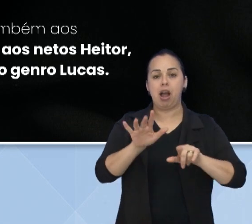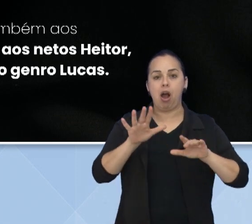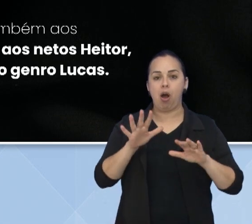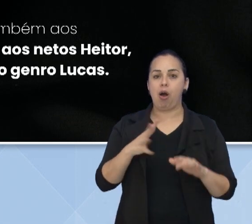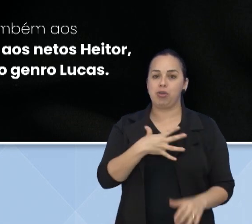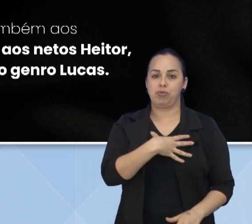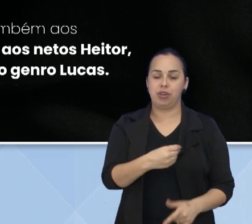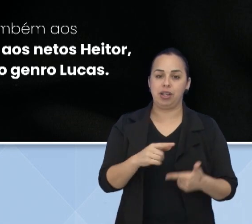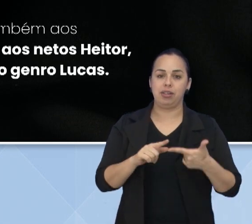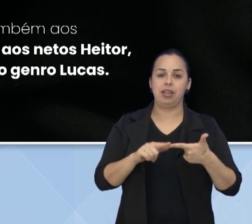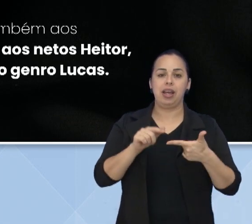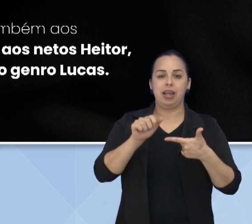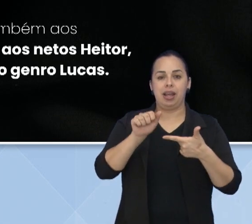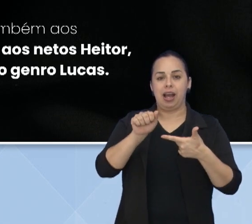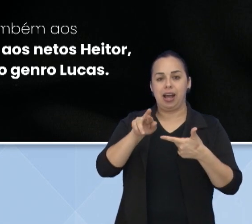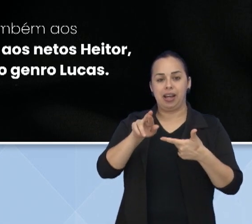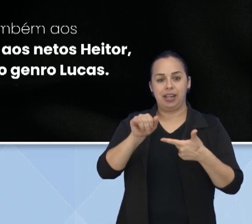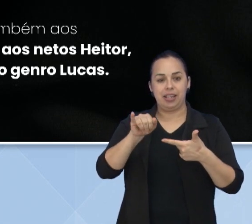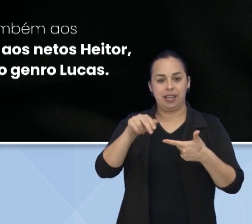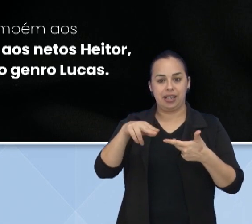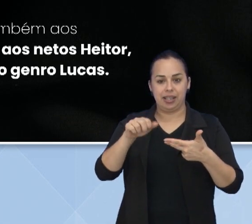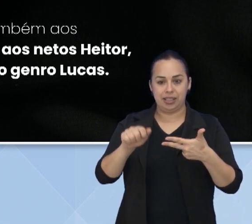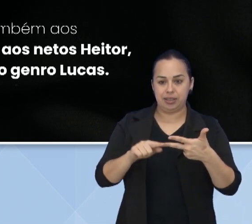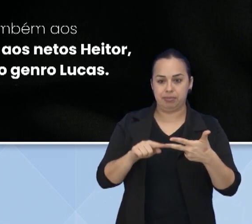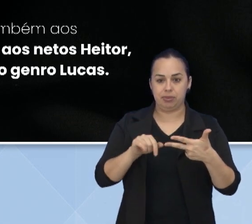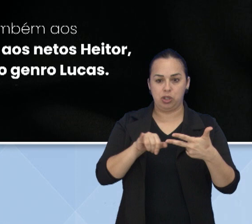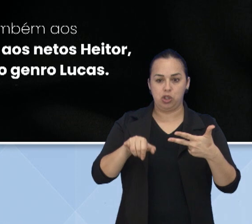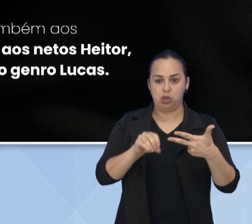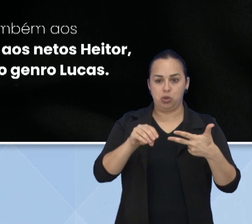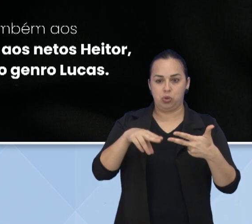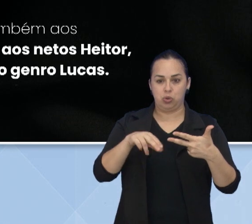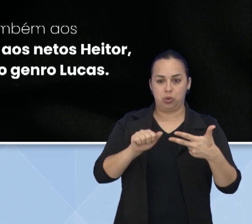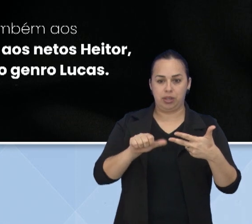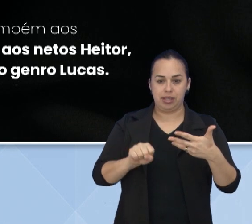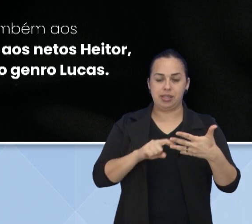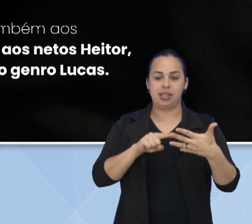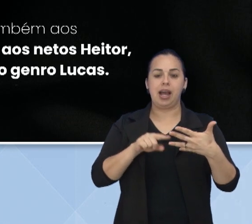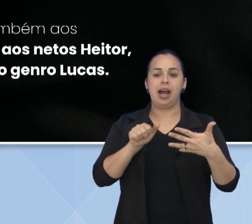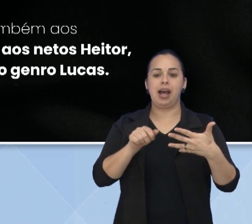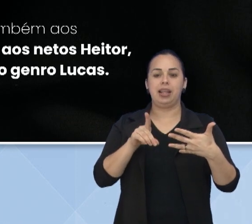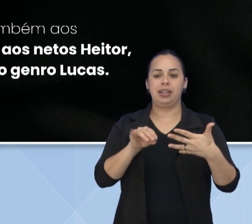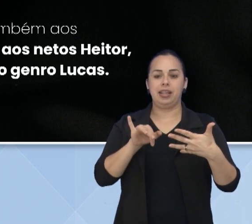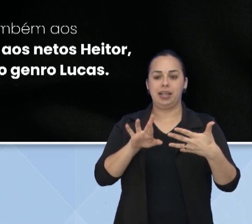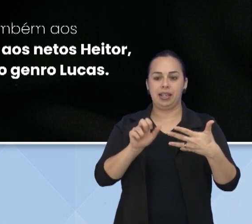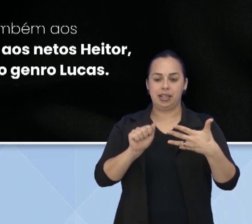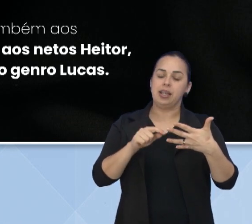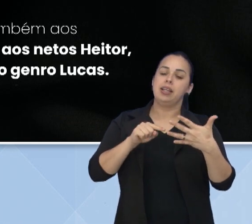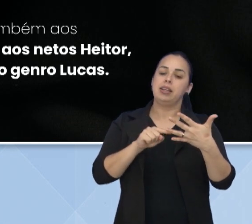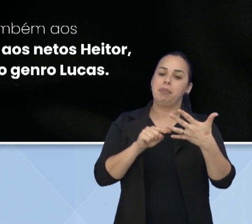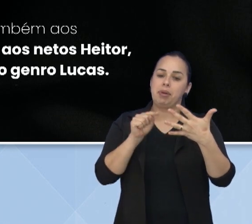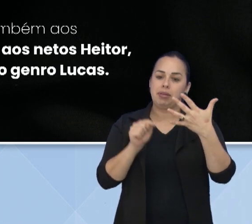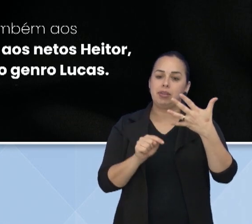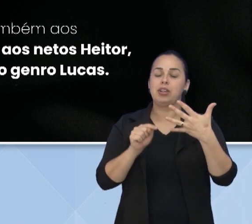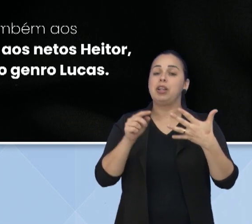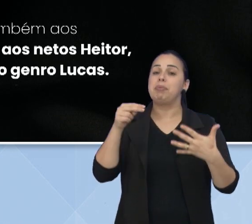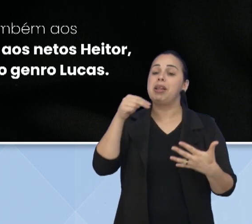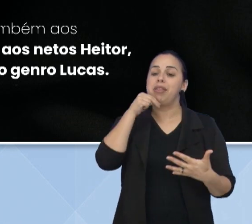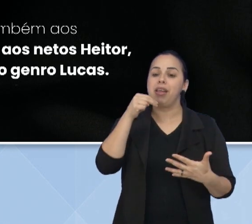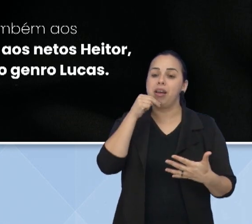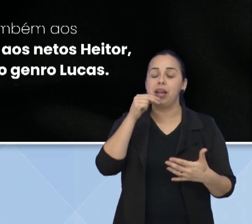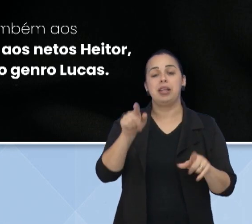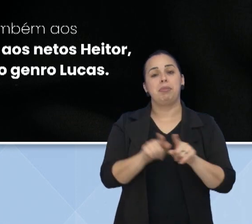Ariane, Jonas, Adriane, os netos Heitor, Ana Clara e José Pedro, e ao